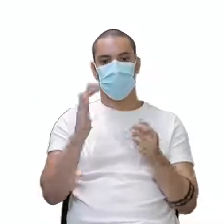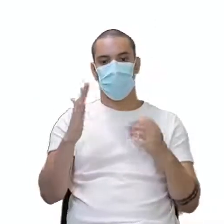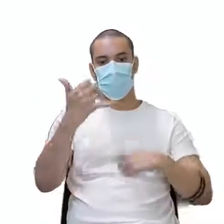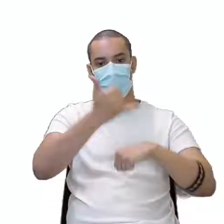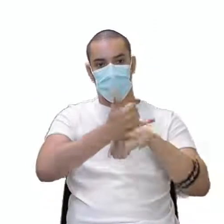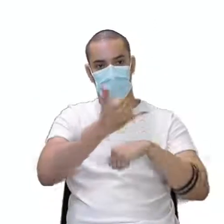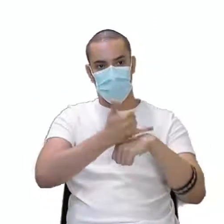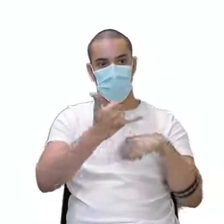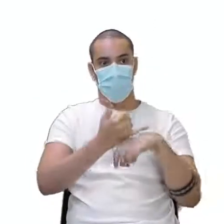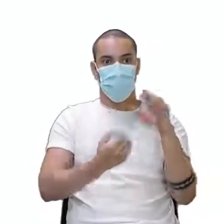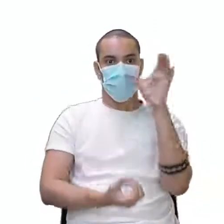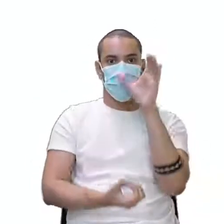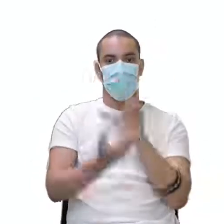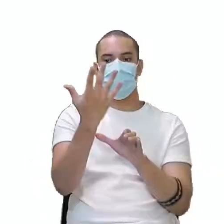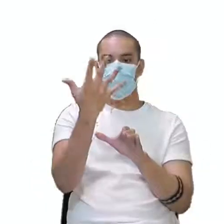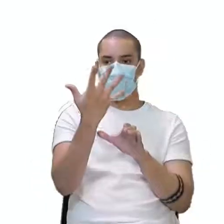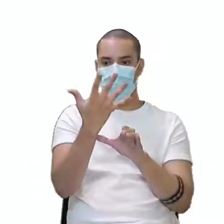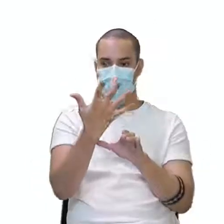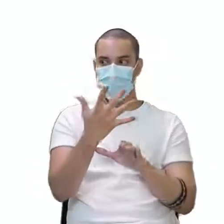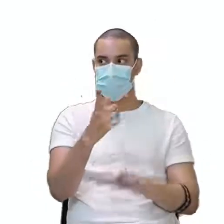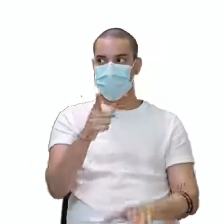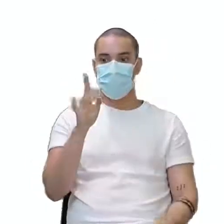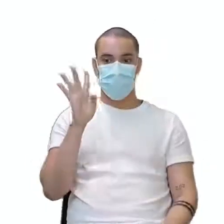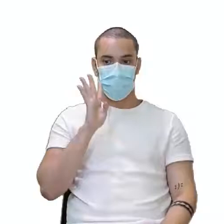produzindo a ferrugem. Olha só que legal.